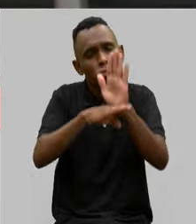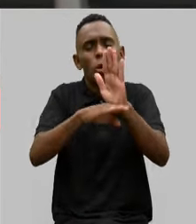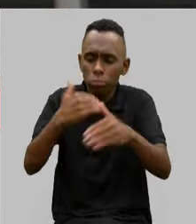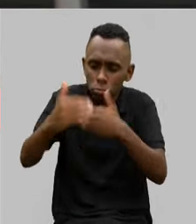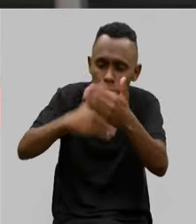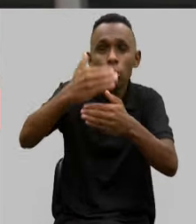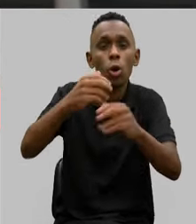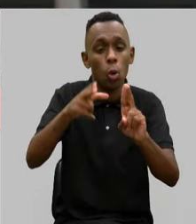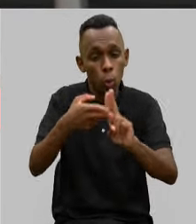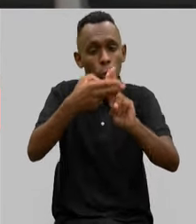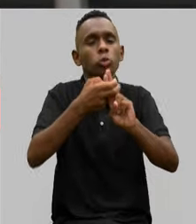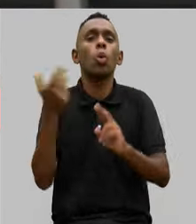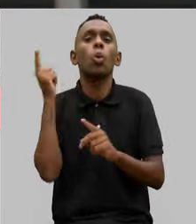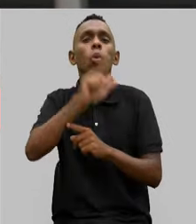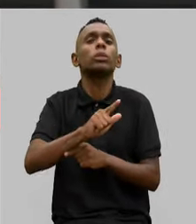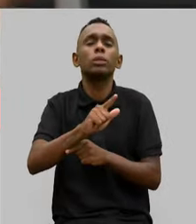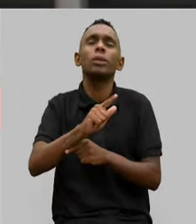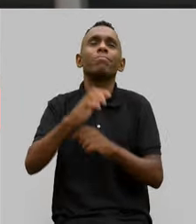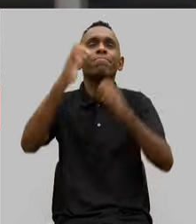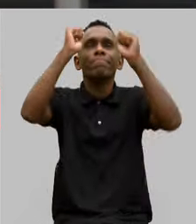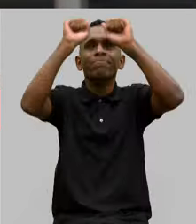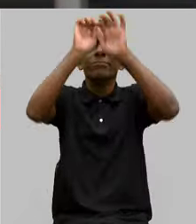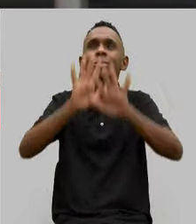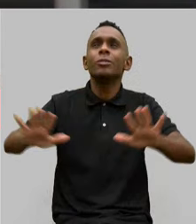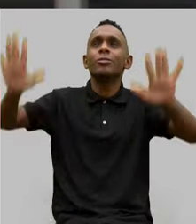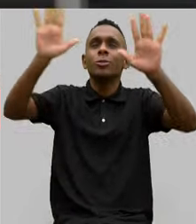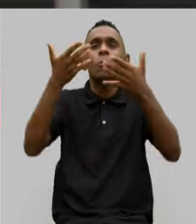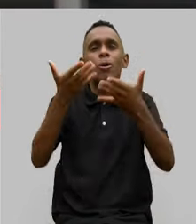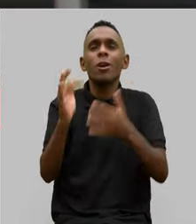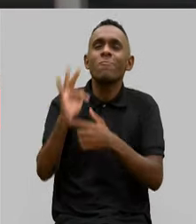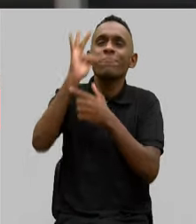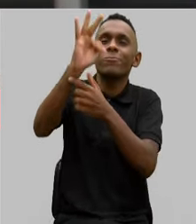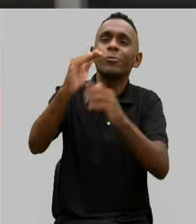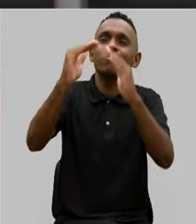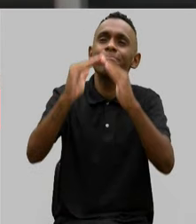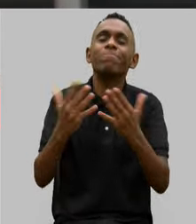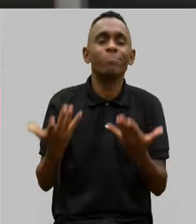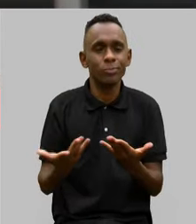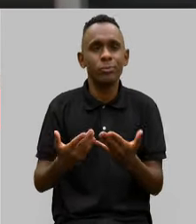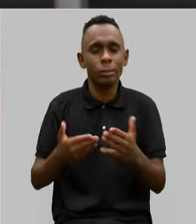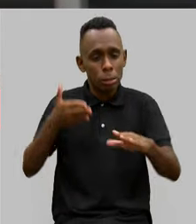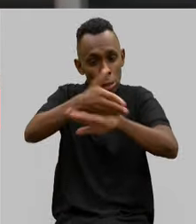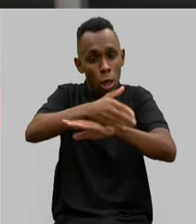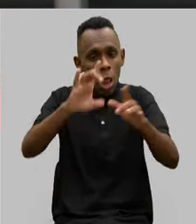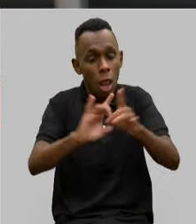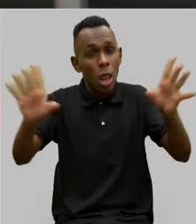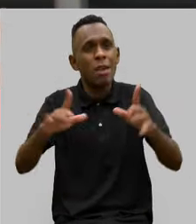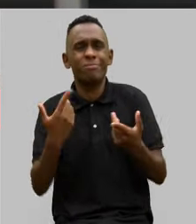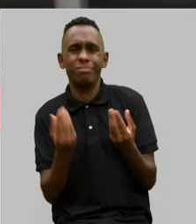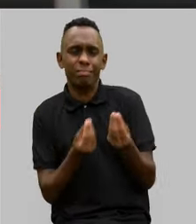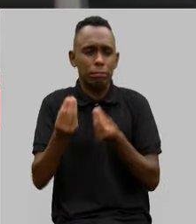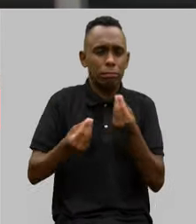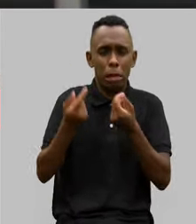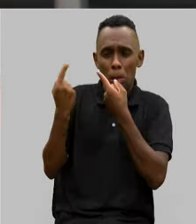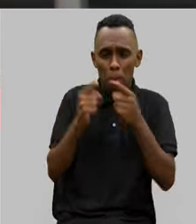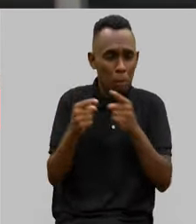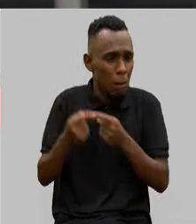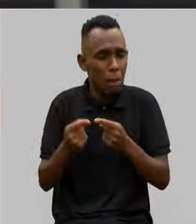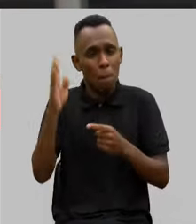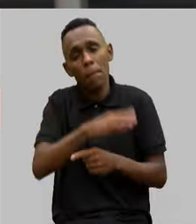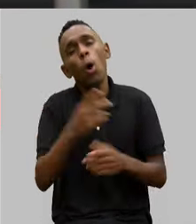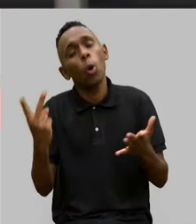o SUS consegue se adecar que sonho nesse futuro eu quero morar além do acesso democrático muito mal foi causado Isso precisa ser